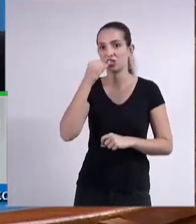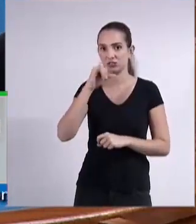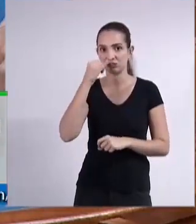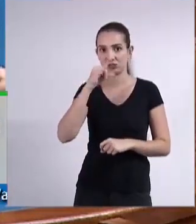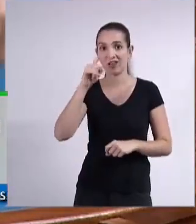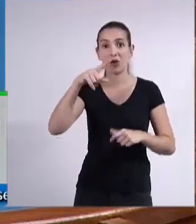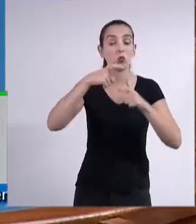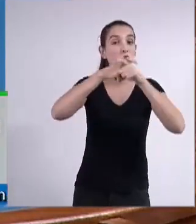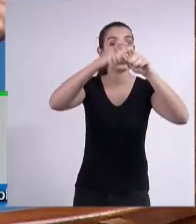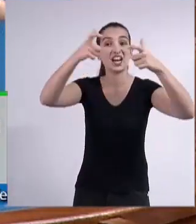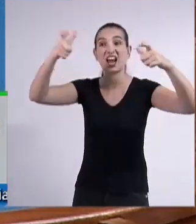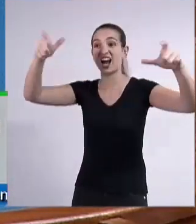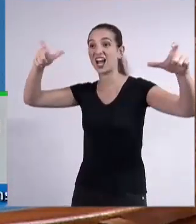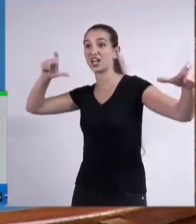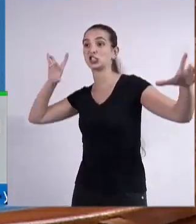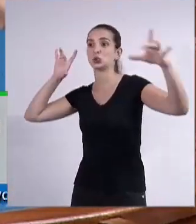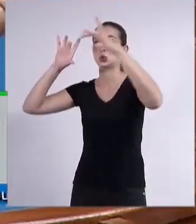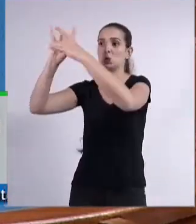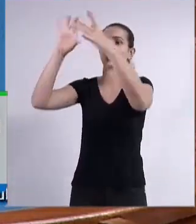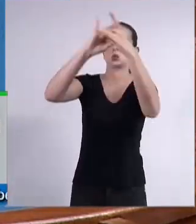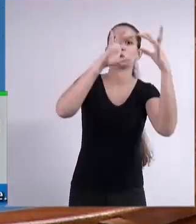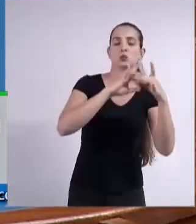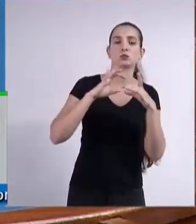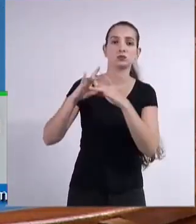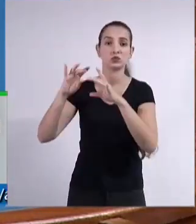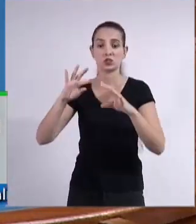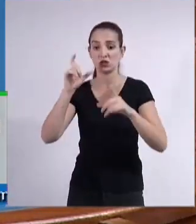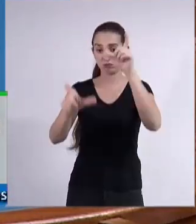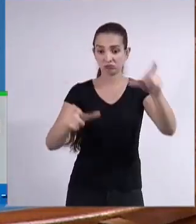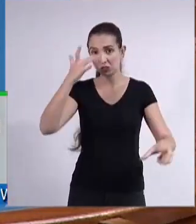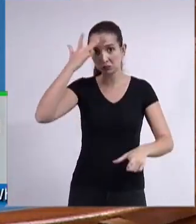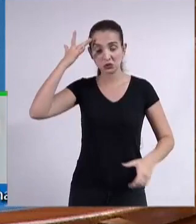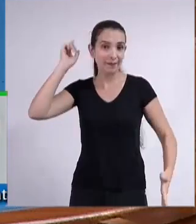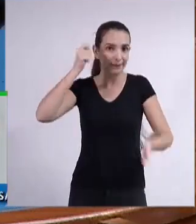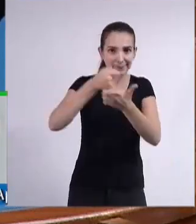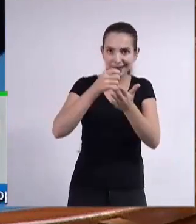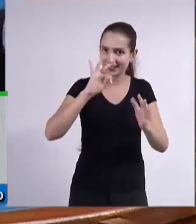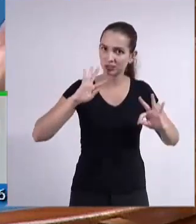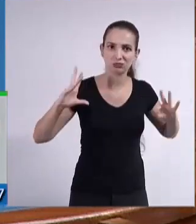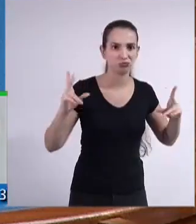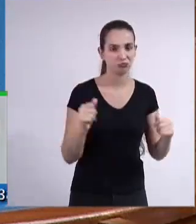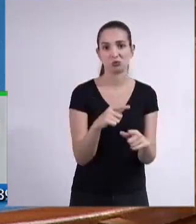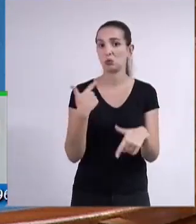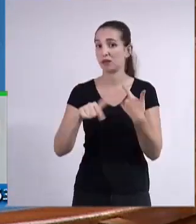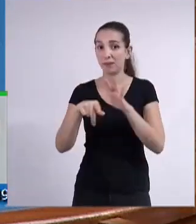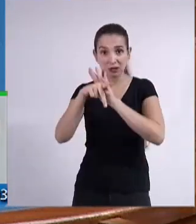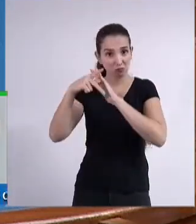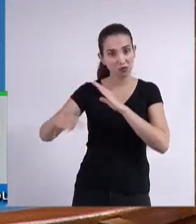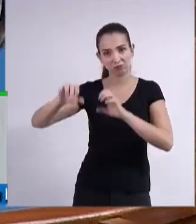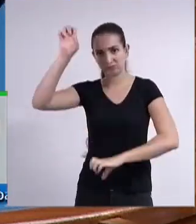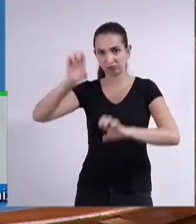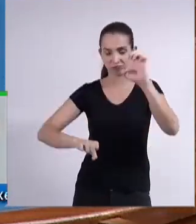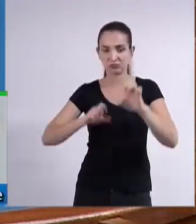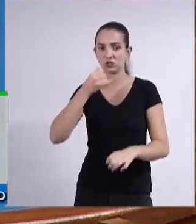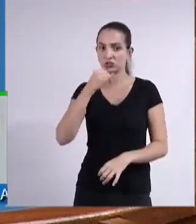tudo. Todas as melhorias efetuadas pela companhia de energia, tudo aquilo que ela investe. Quando você desenvolve